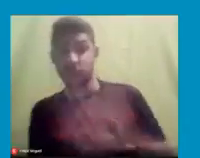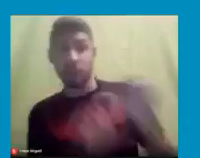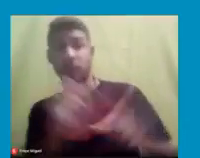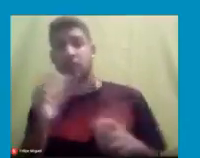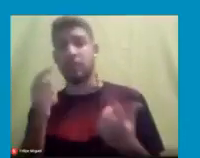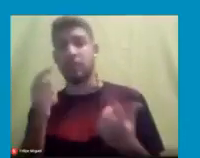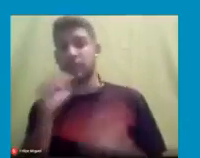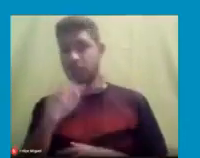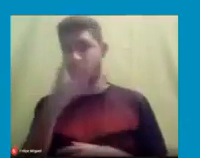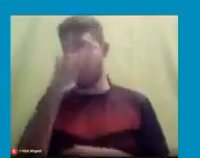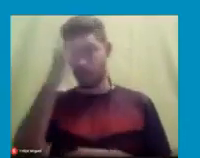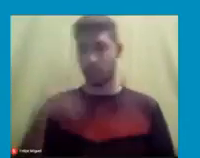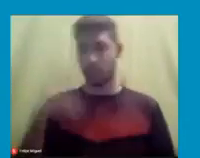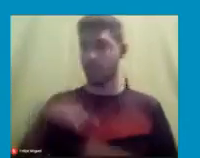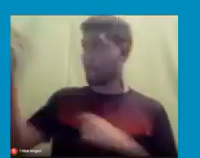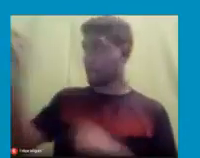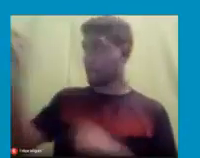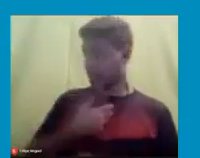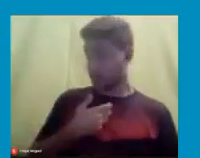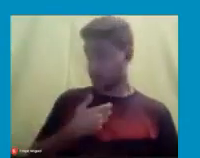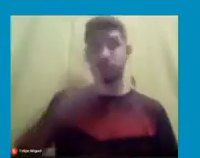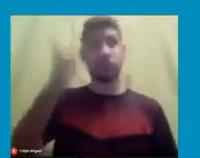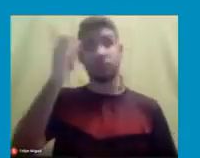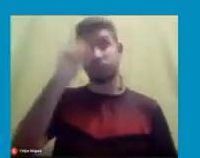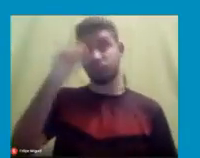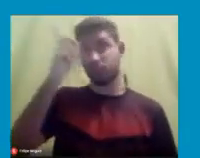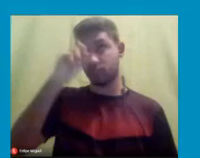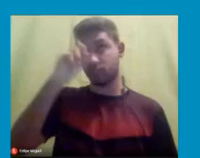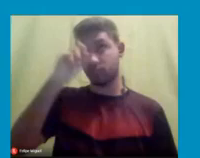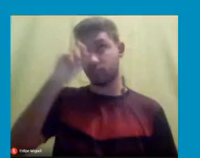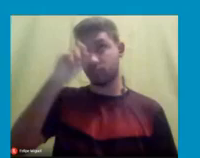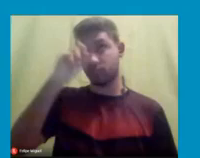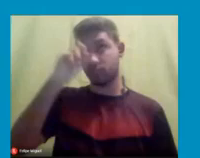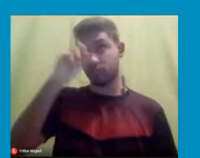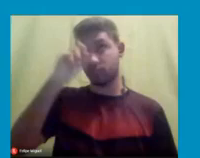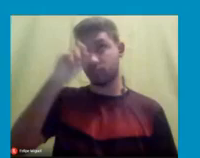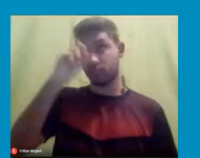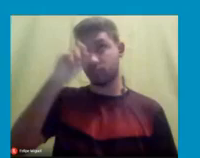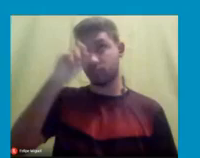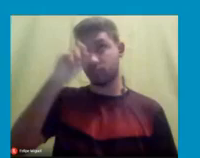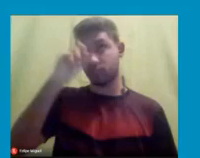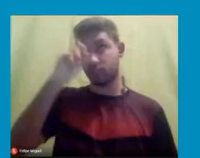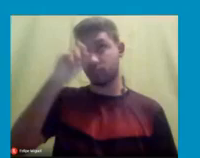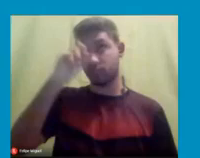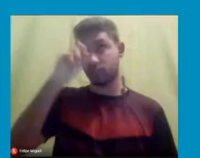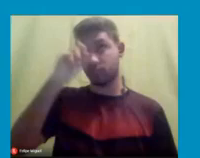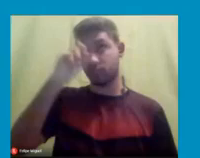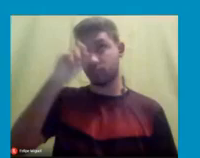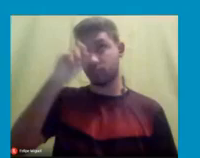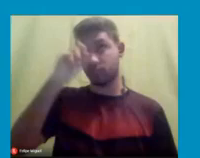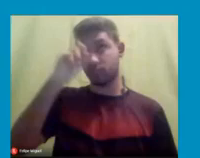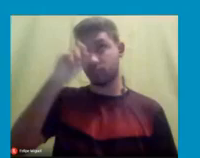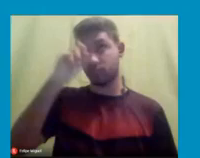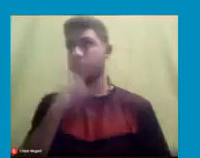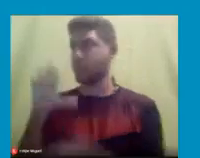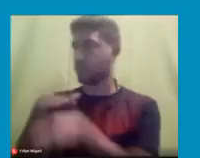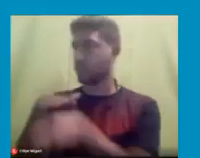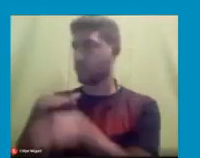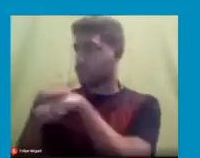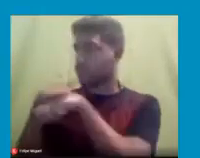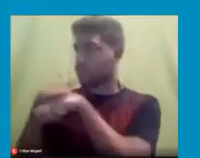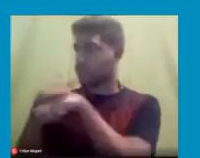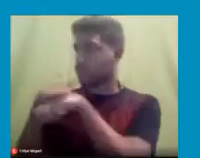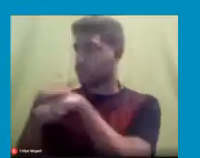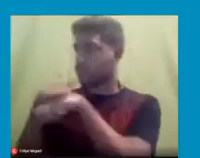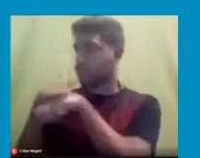pessoa for racista comigo no dia a dia, no restaurante, um garçom, alguma coisa, eu posso... Vai ser difícil ser racista